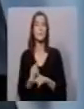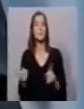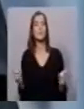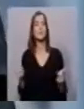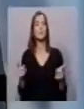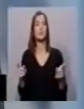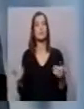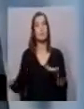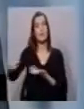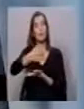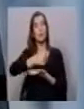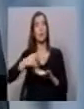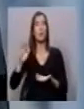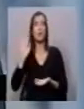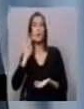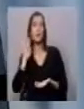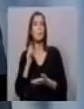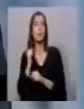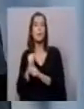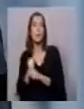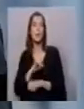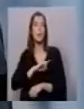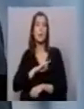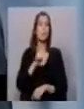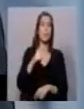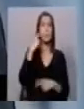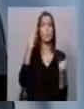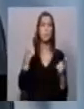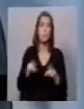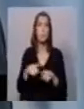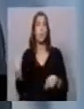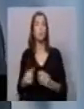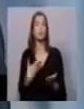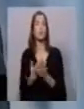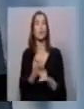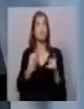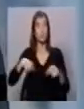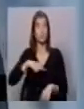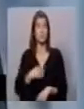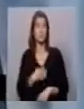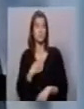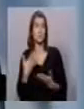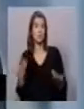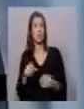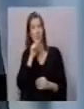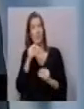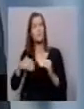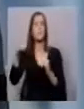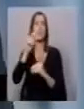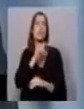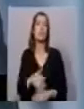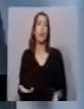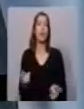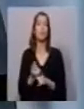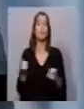trabalhadores, quer da administração pública, quer do setor privado, bem assim como as nossas propostas. Porque aquilo que nós consideramos é que é possível ir mais longe, desde logo porque